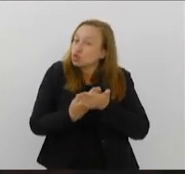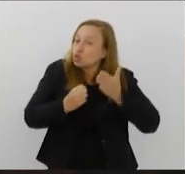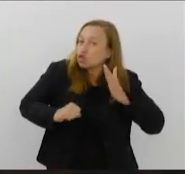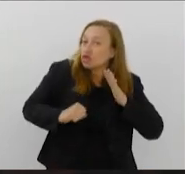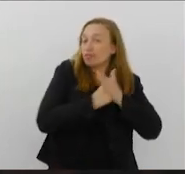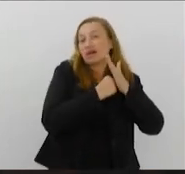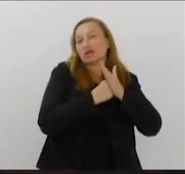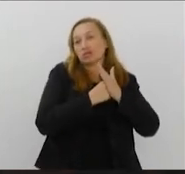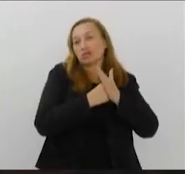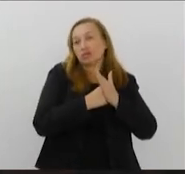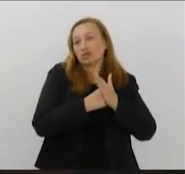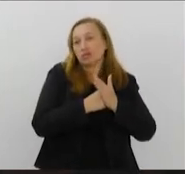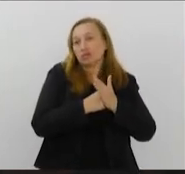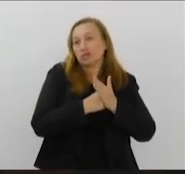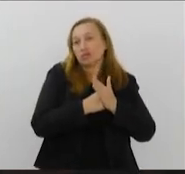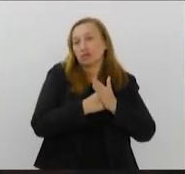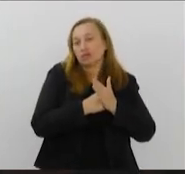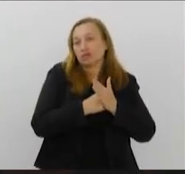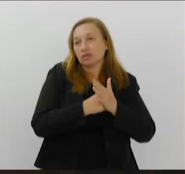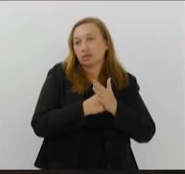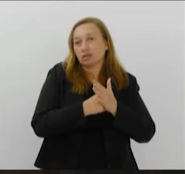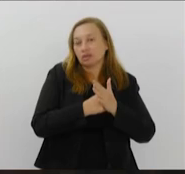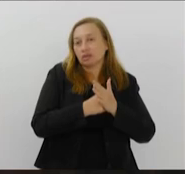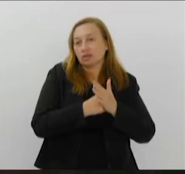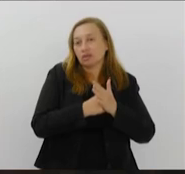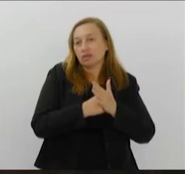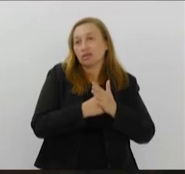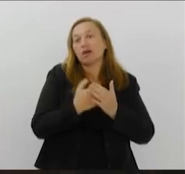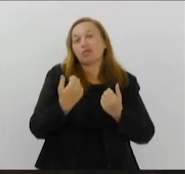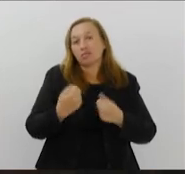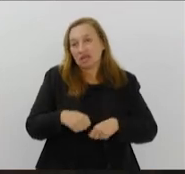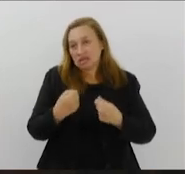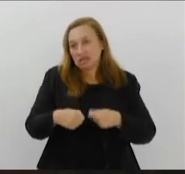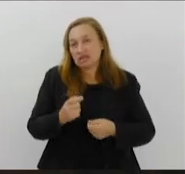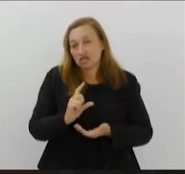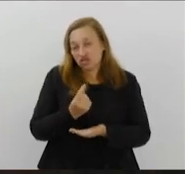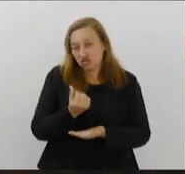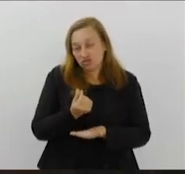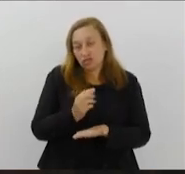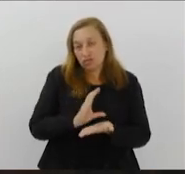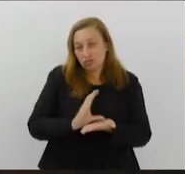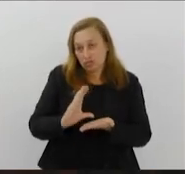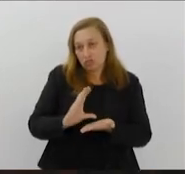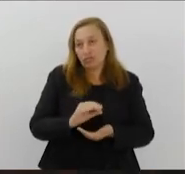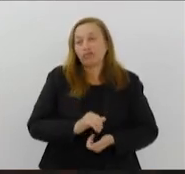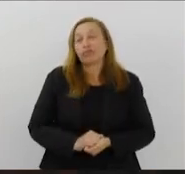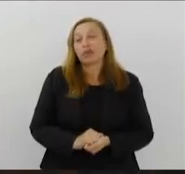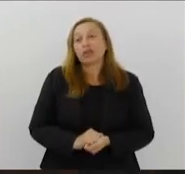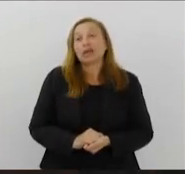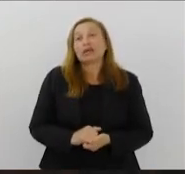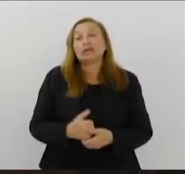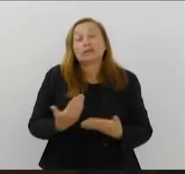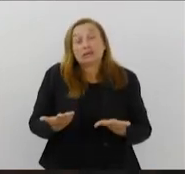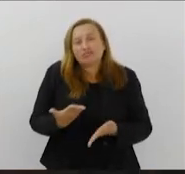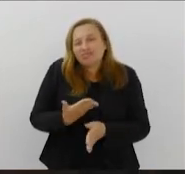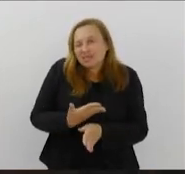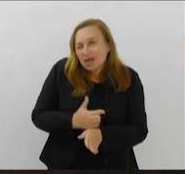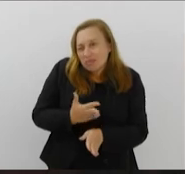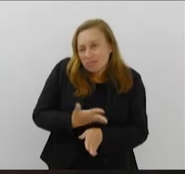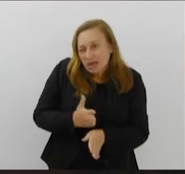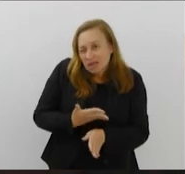impacto de renúncia de receita. E isso, na